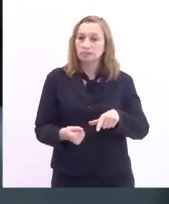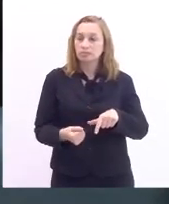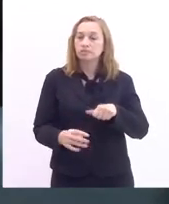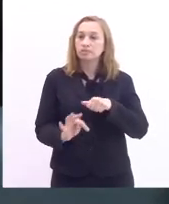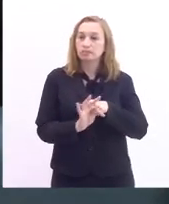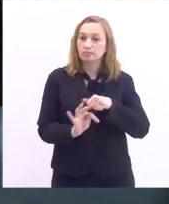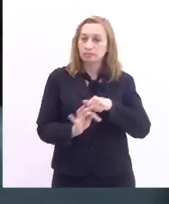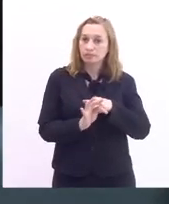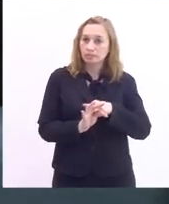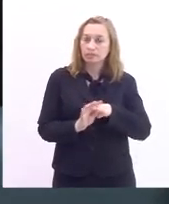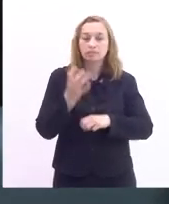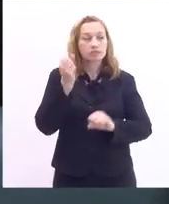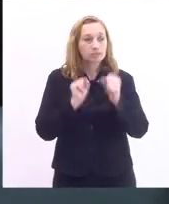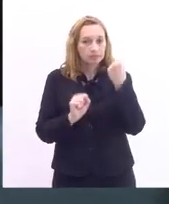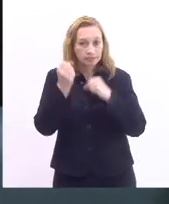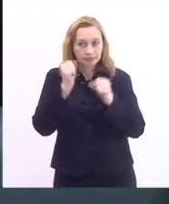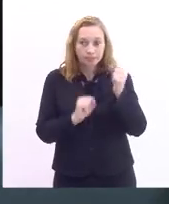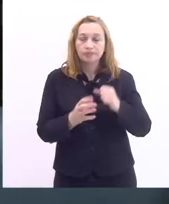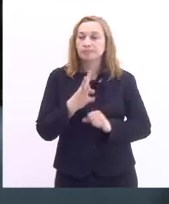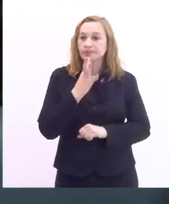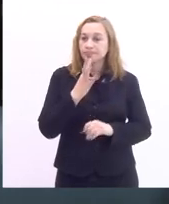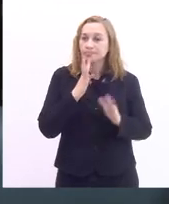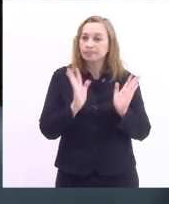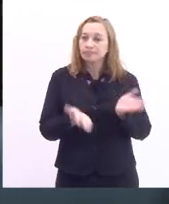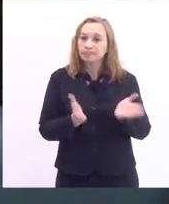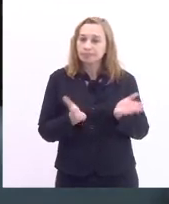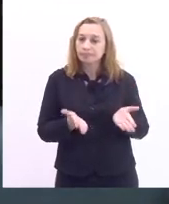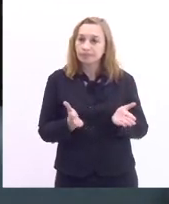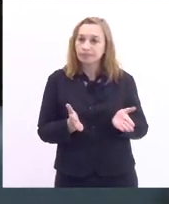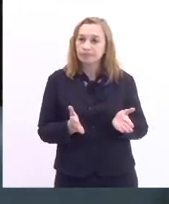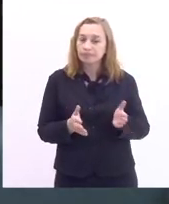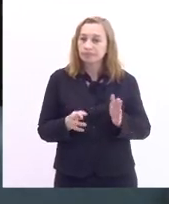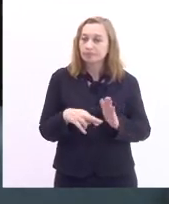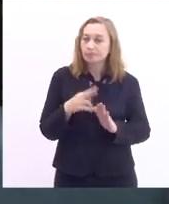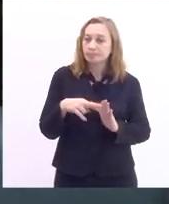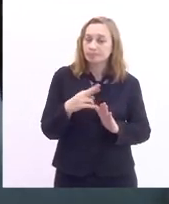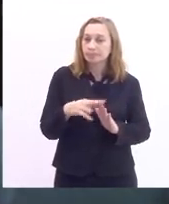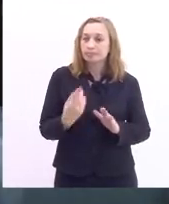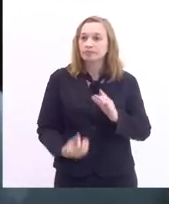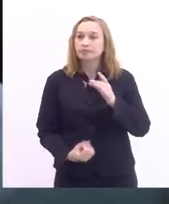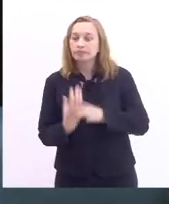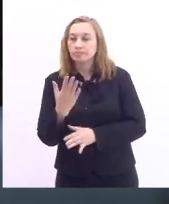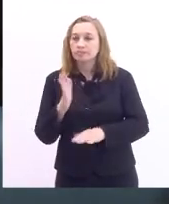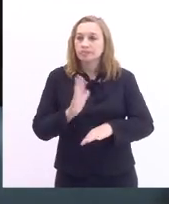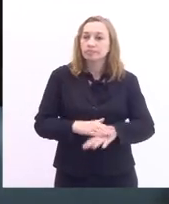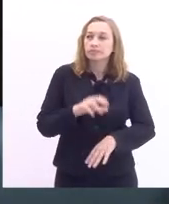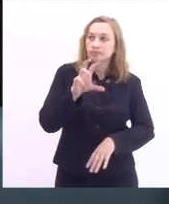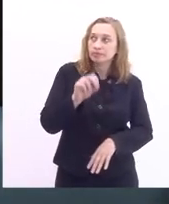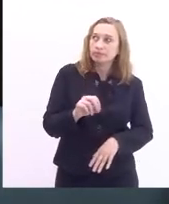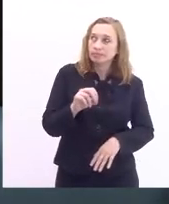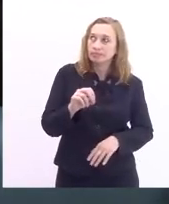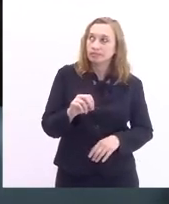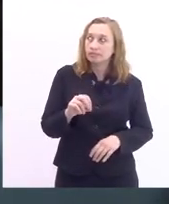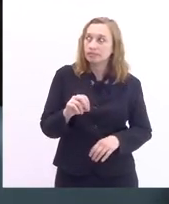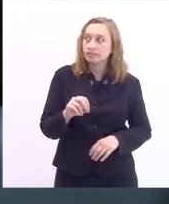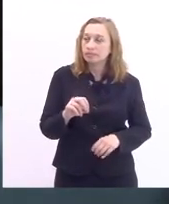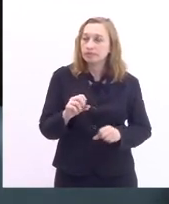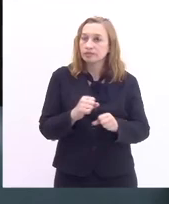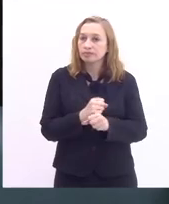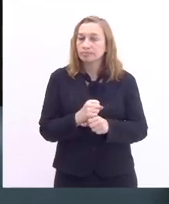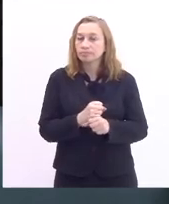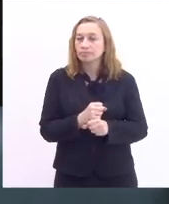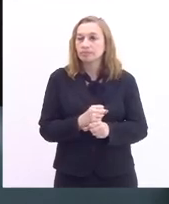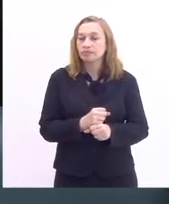Como são os técnicos industriais reconhecidos hoje pelas resoluções que fizemos mais de 50 para